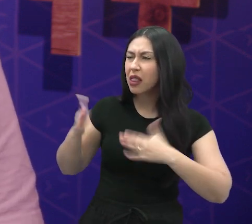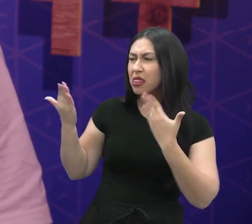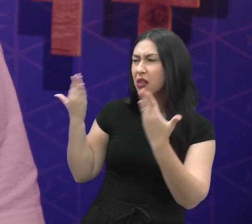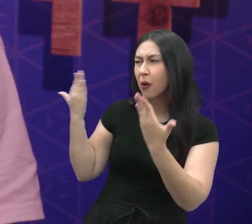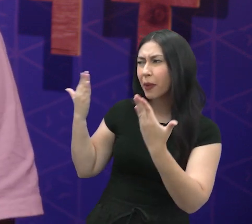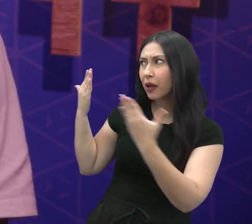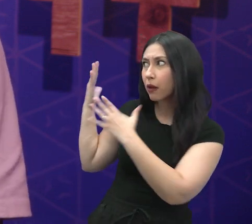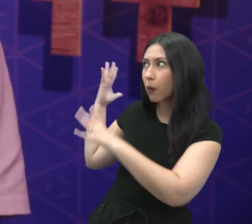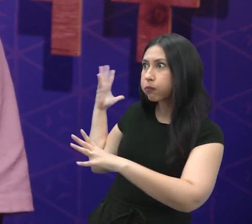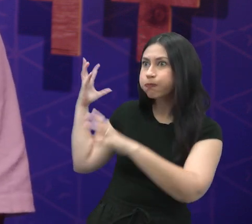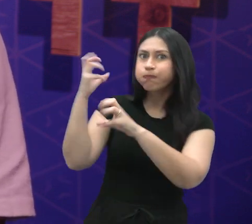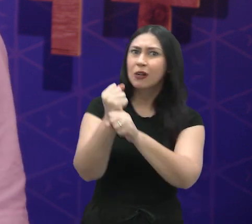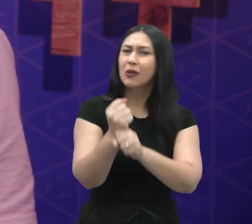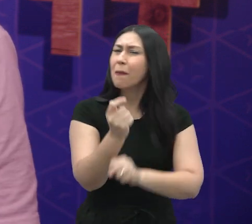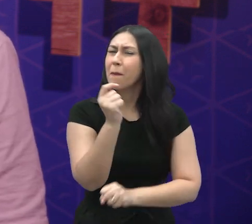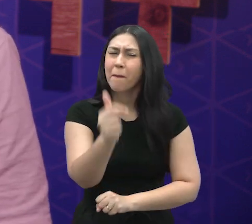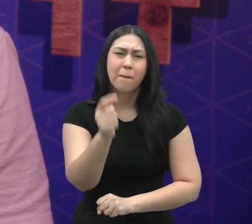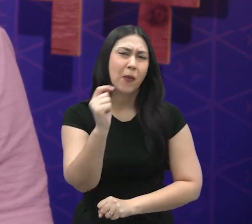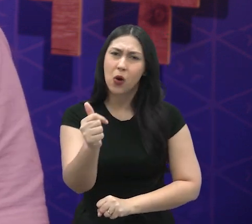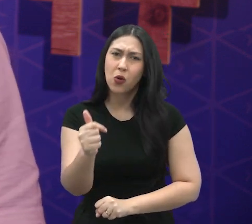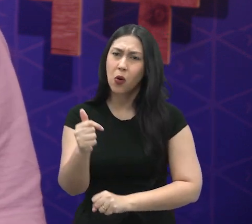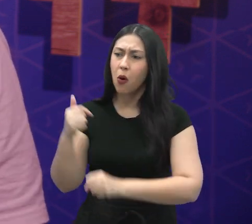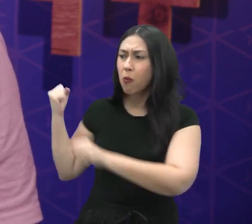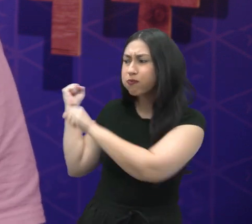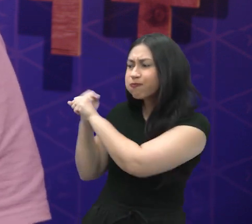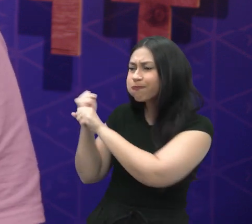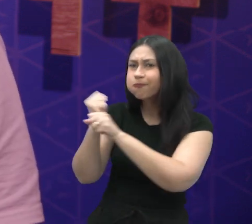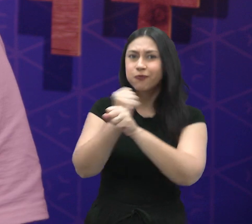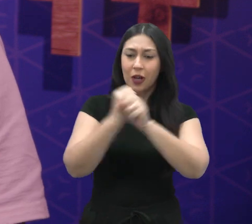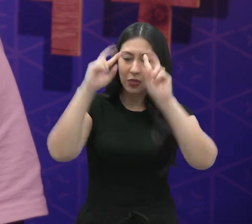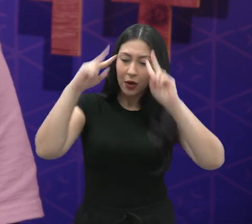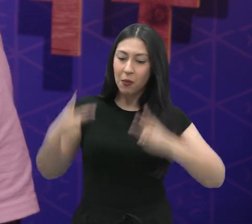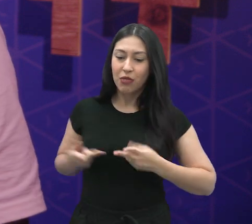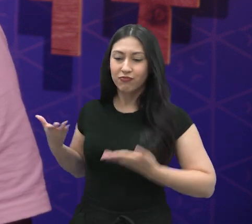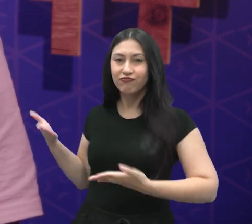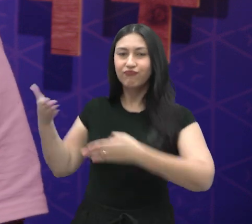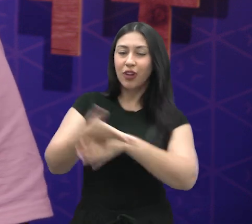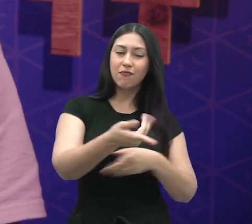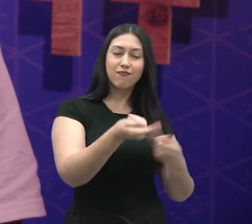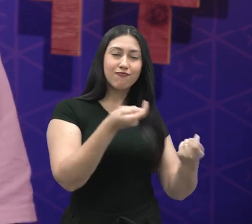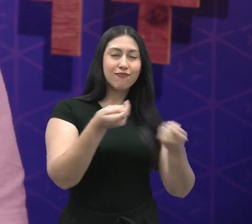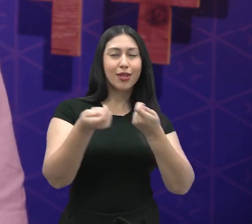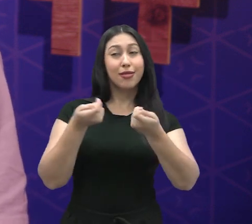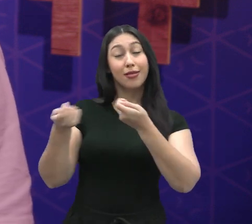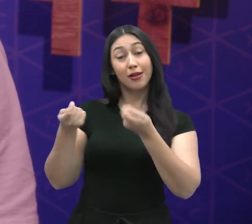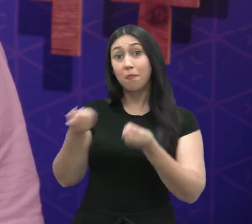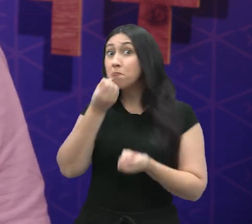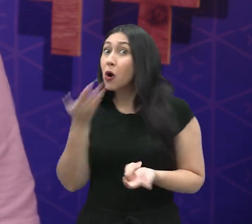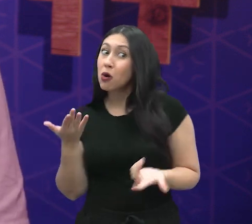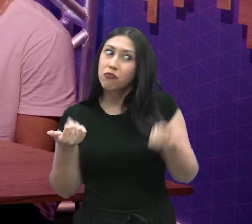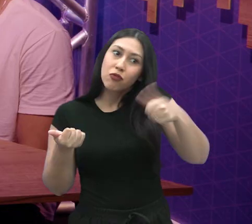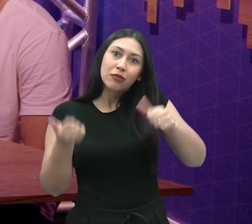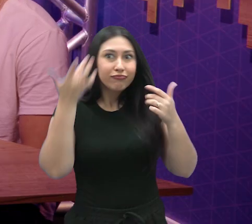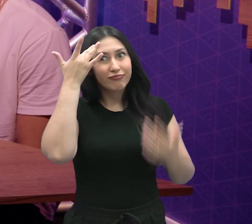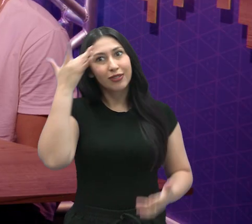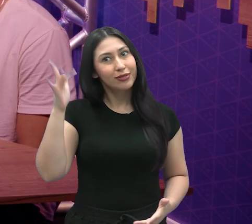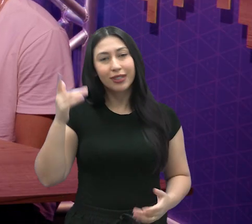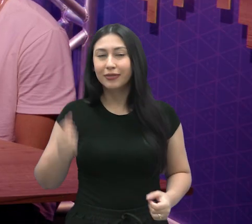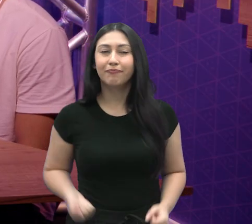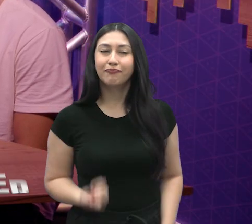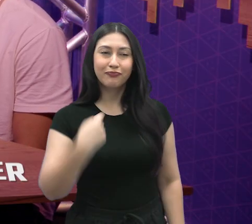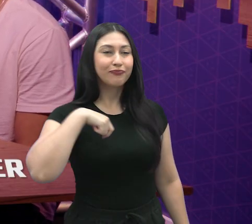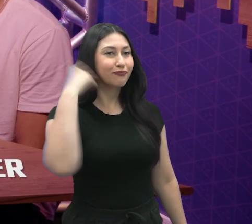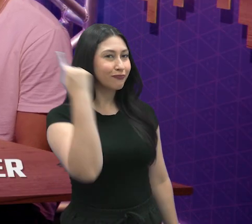pouquíssimo tempo. A gente chegou no fim do rolê, mas entramos na festa dando um showzinho, seja isso bom ou ruim. Eu sou